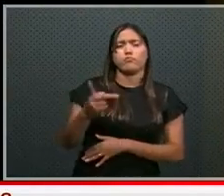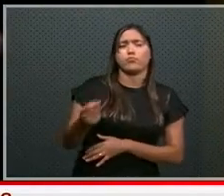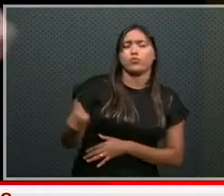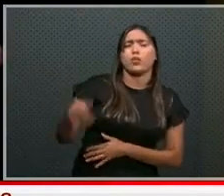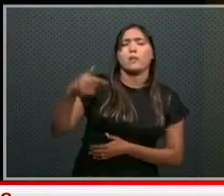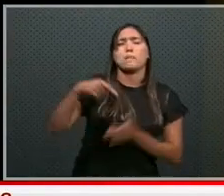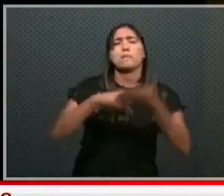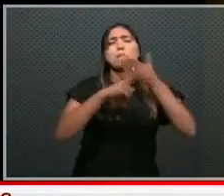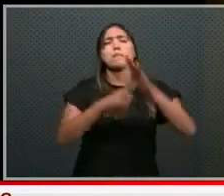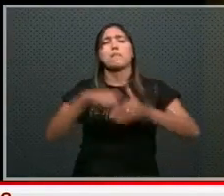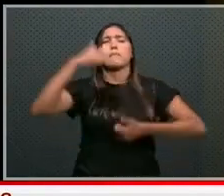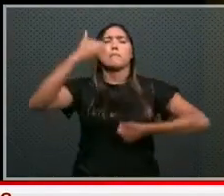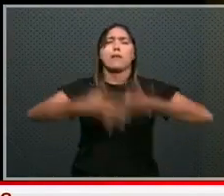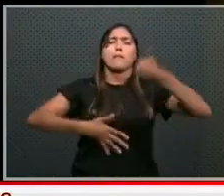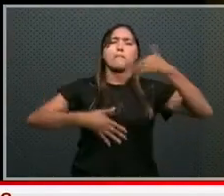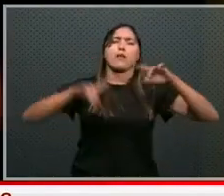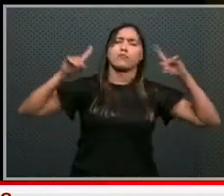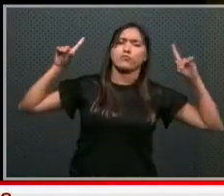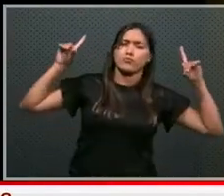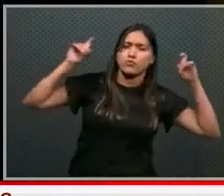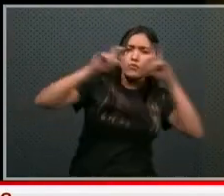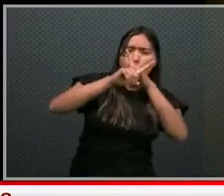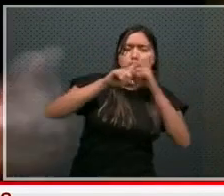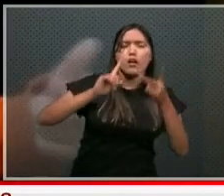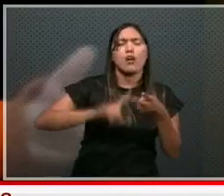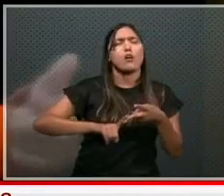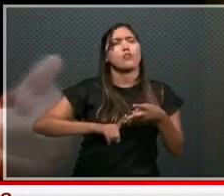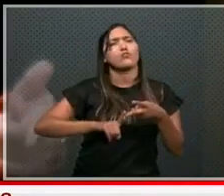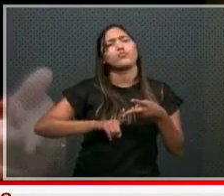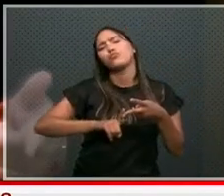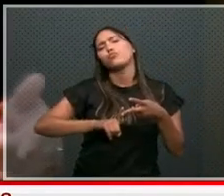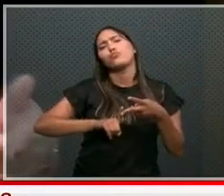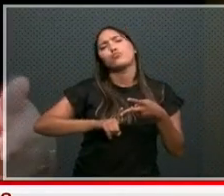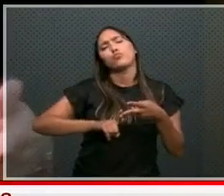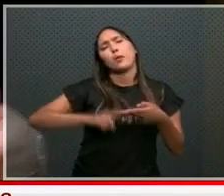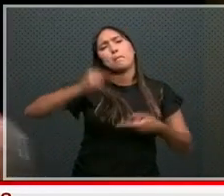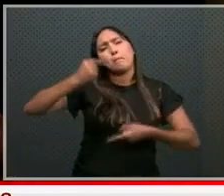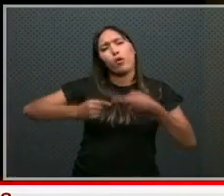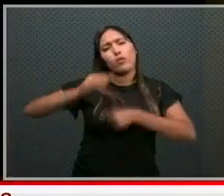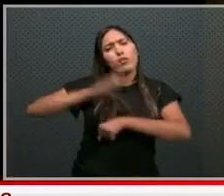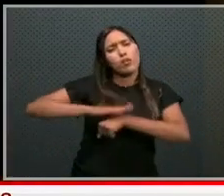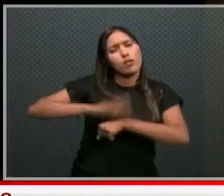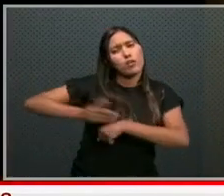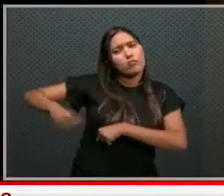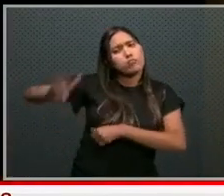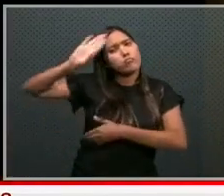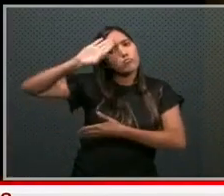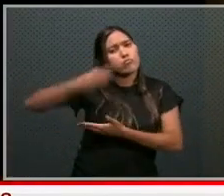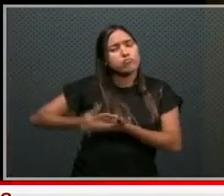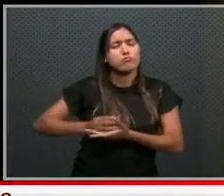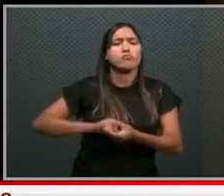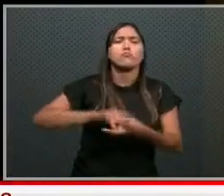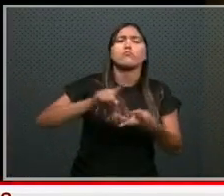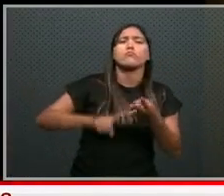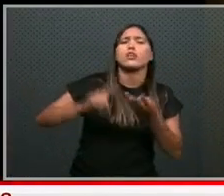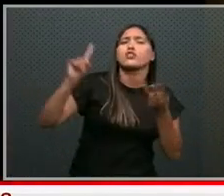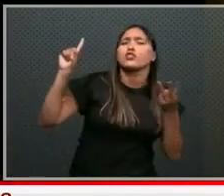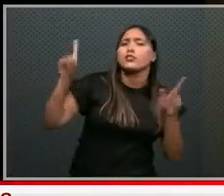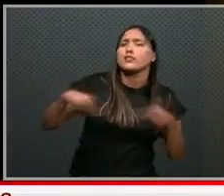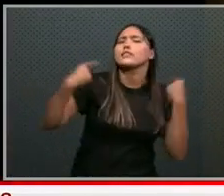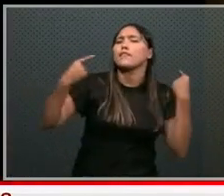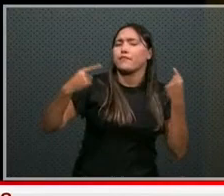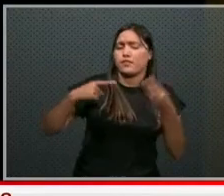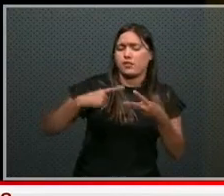apresentou as dificuldades falou sobre a política que eles acreditam sobre Quais são os desafios